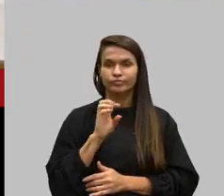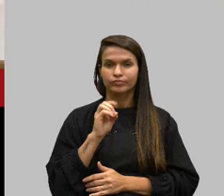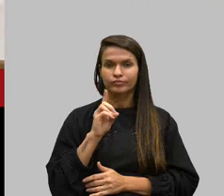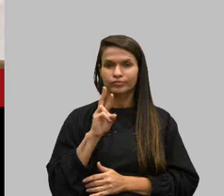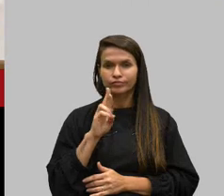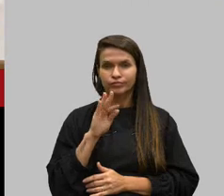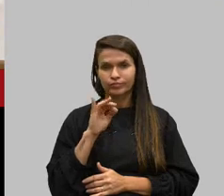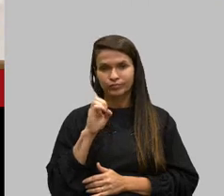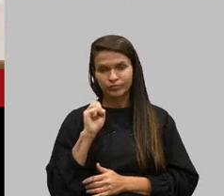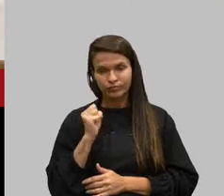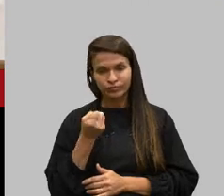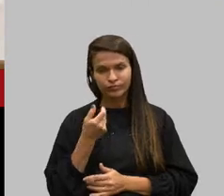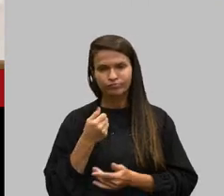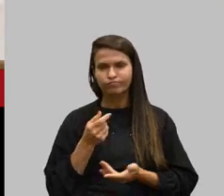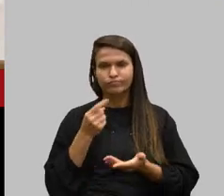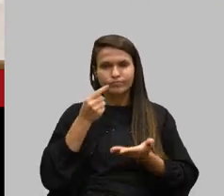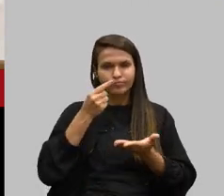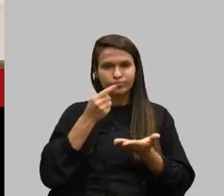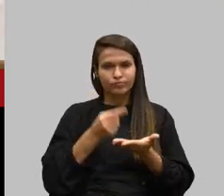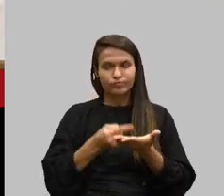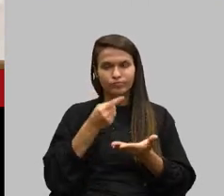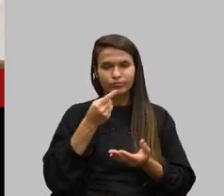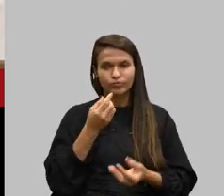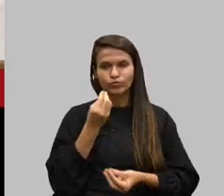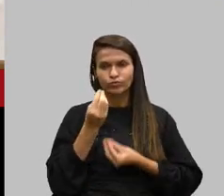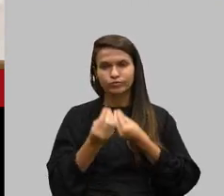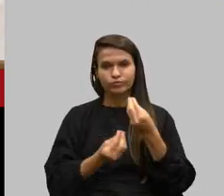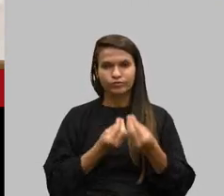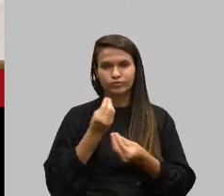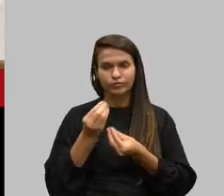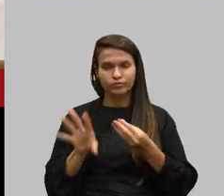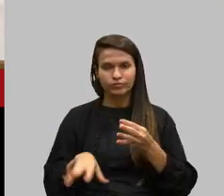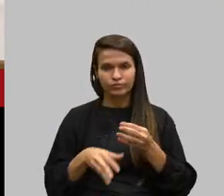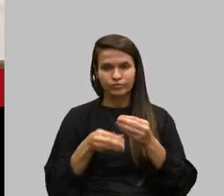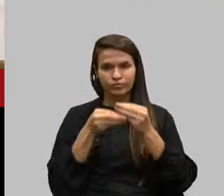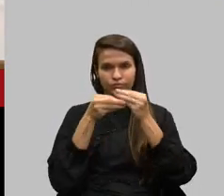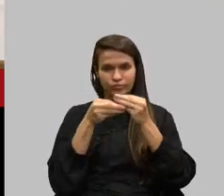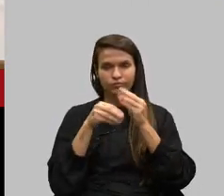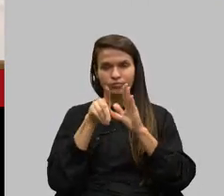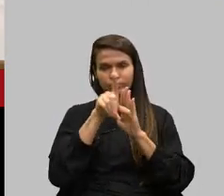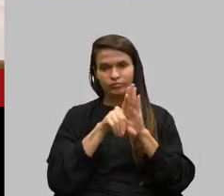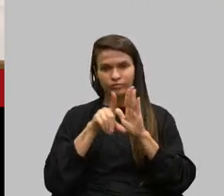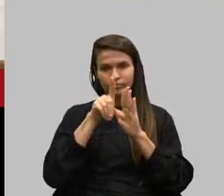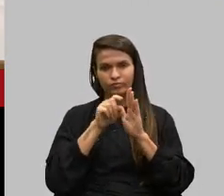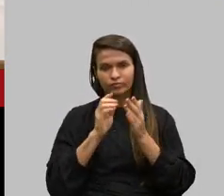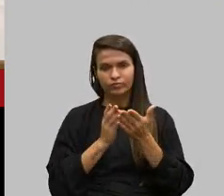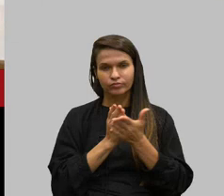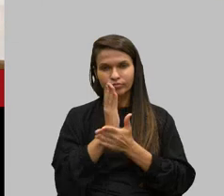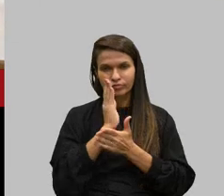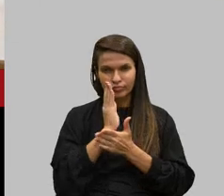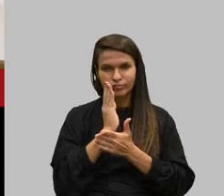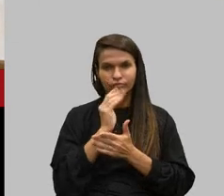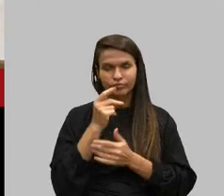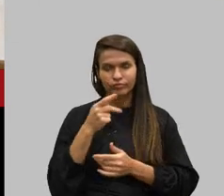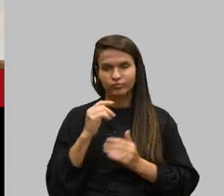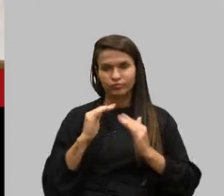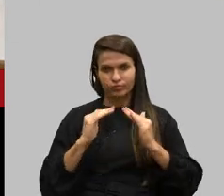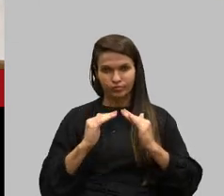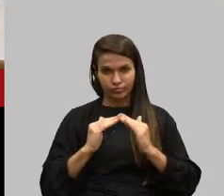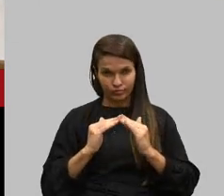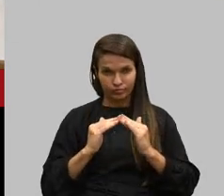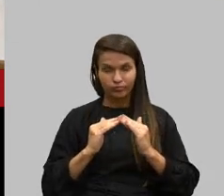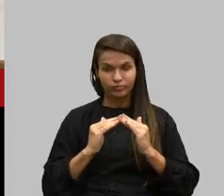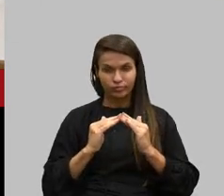estabelecido como que se daria a a implementação da legislação que foi aprovada por esta casa e